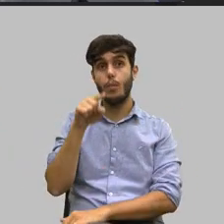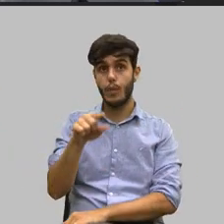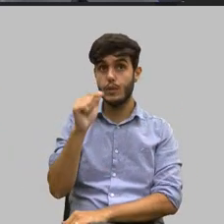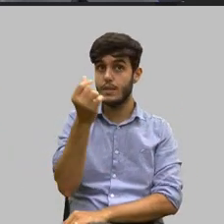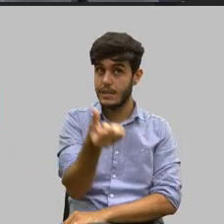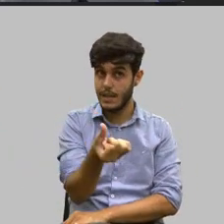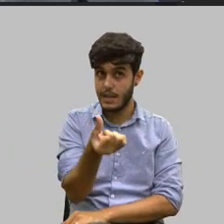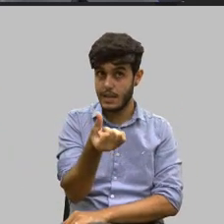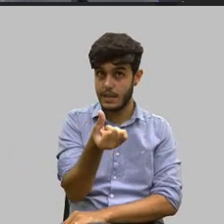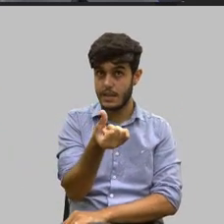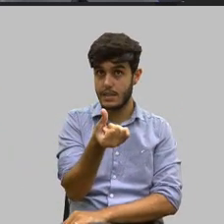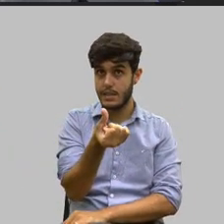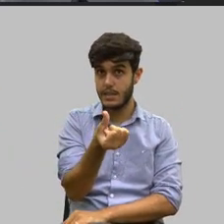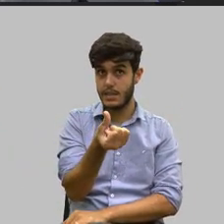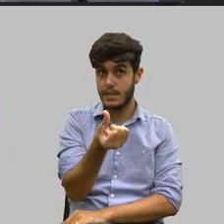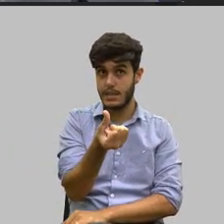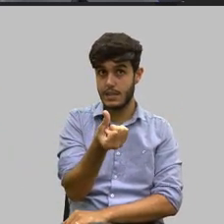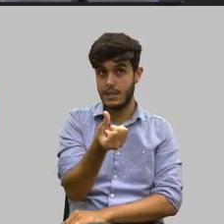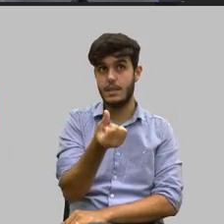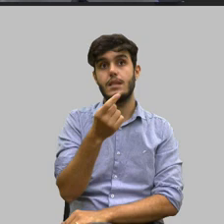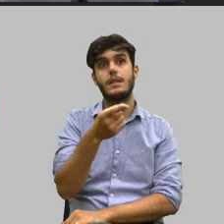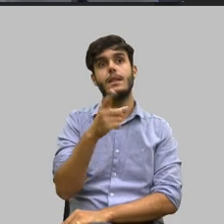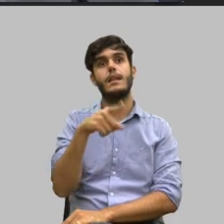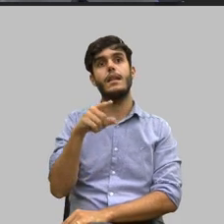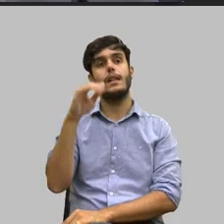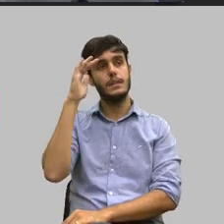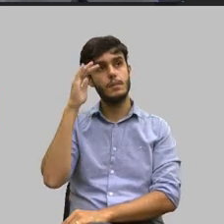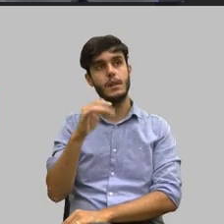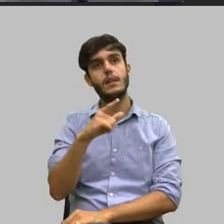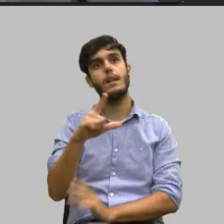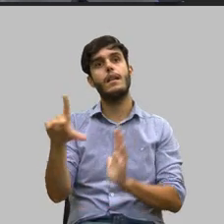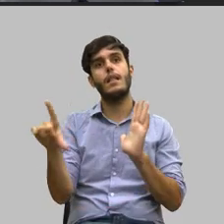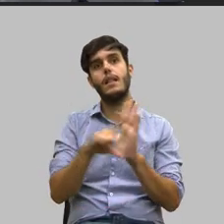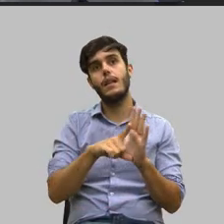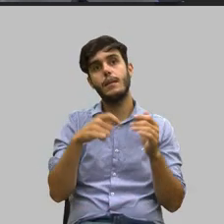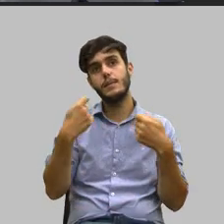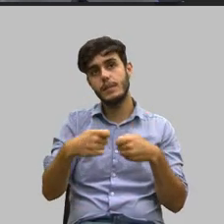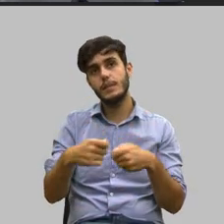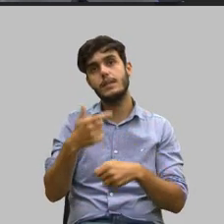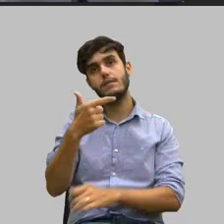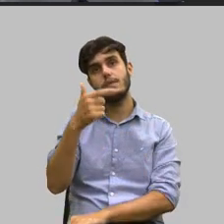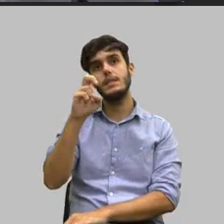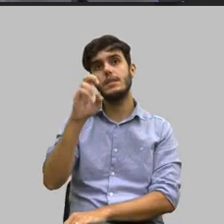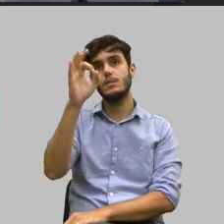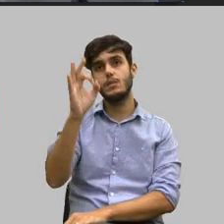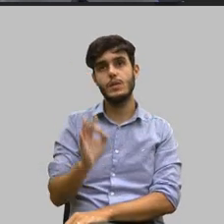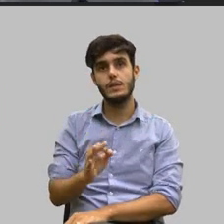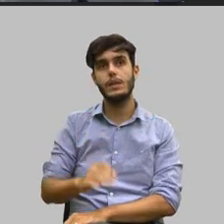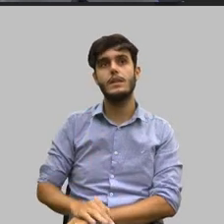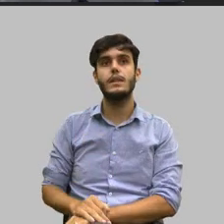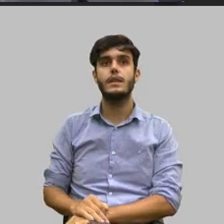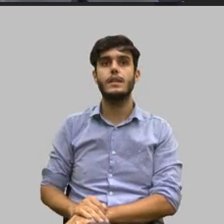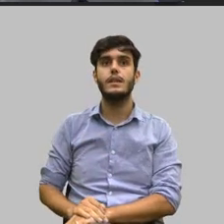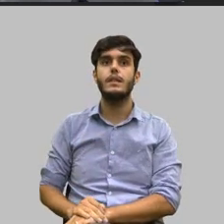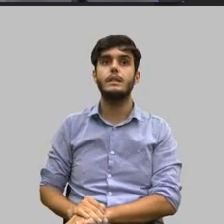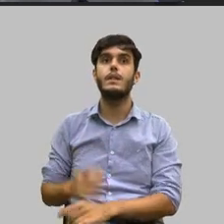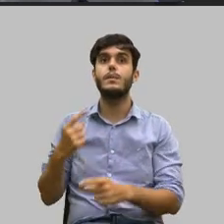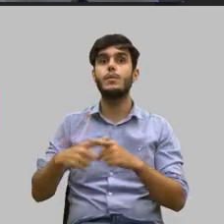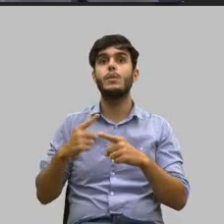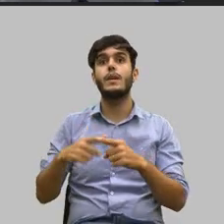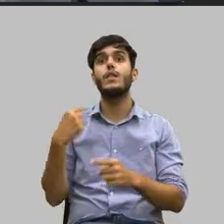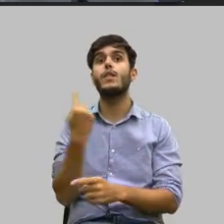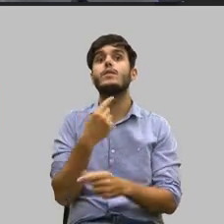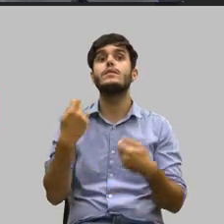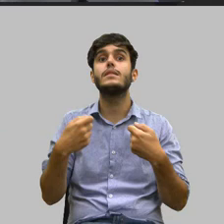1.6 realmente No que diz respeito à lei da Necessidade vai dar 25% e acho que a pergunta da senhora foi o que que nós estamos fazendo